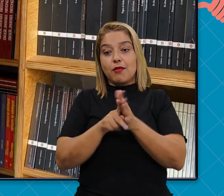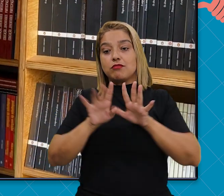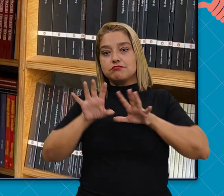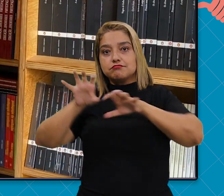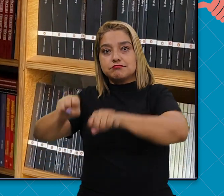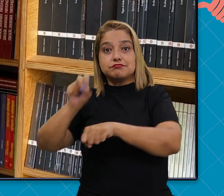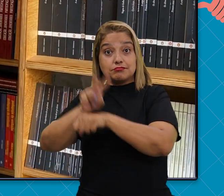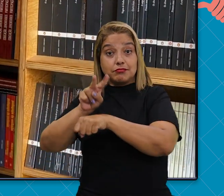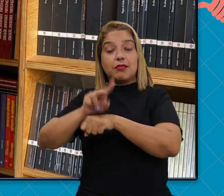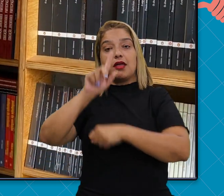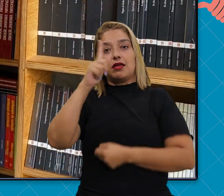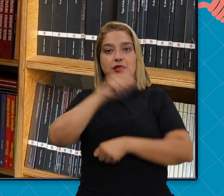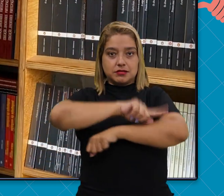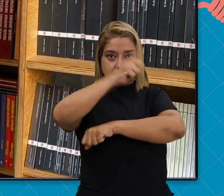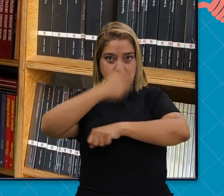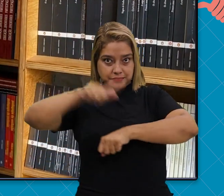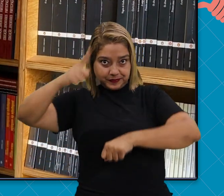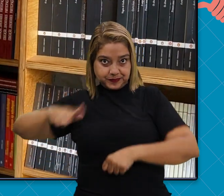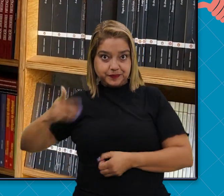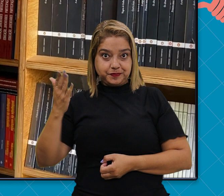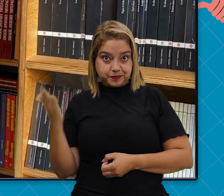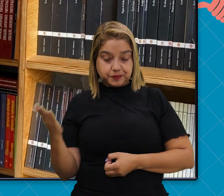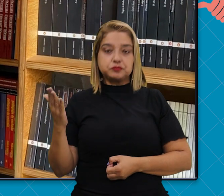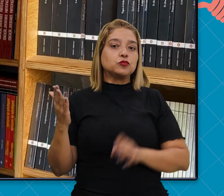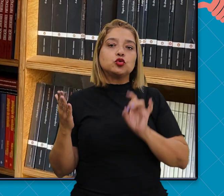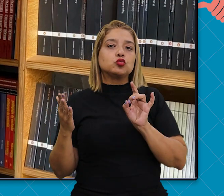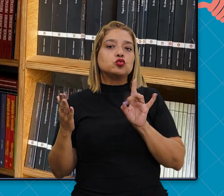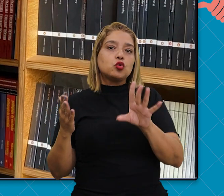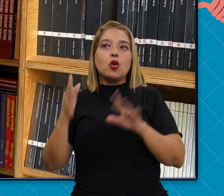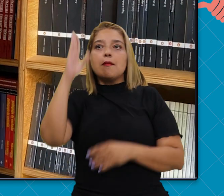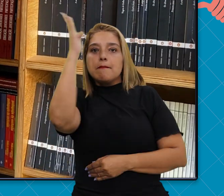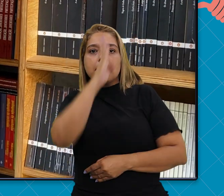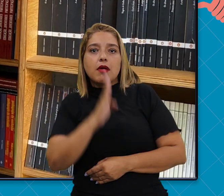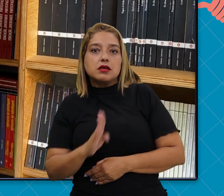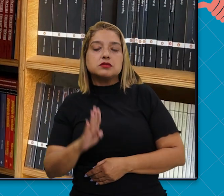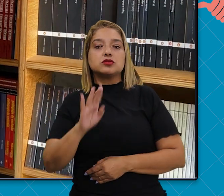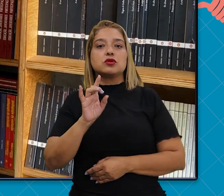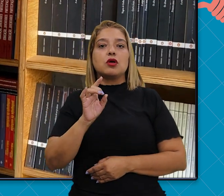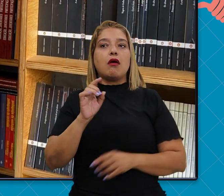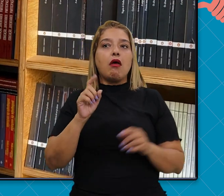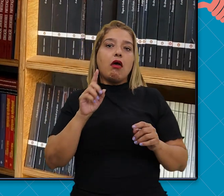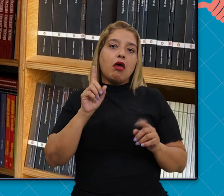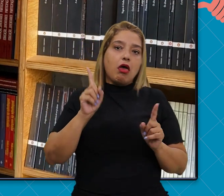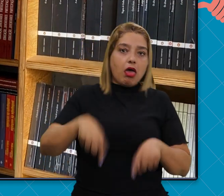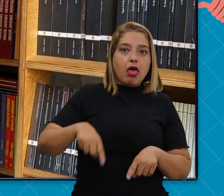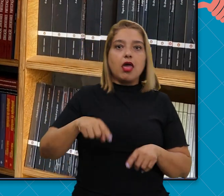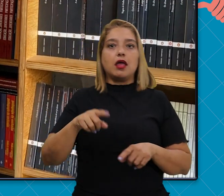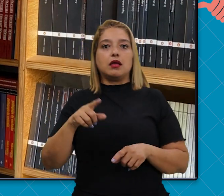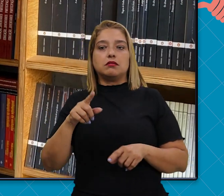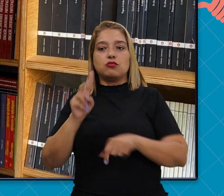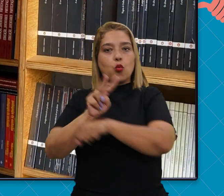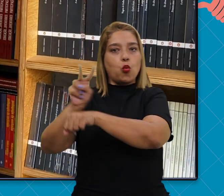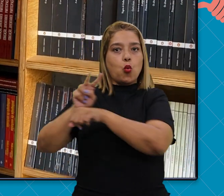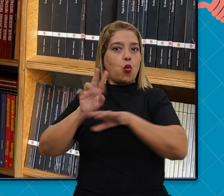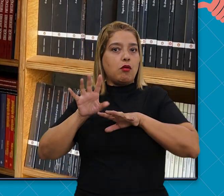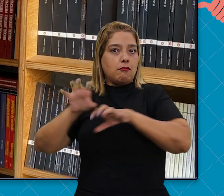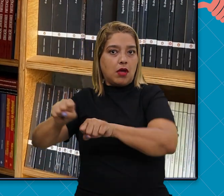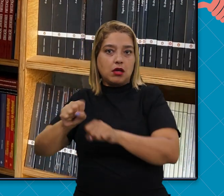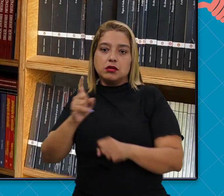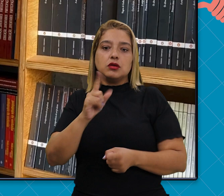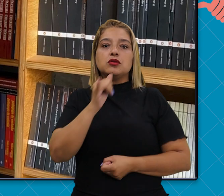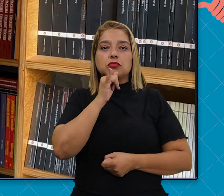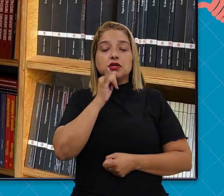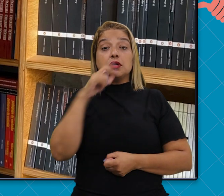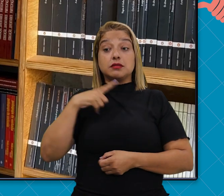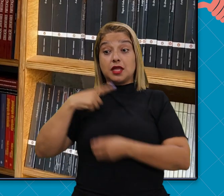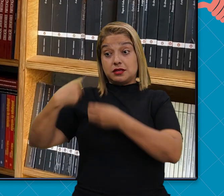Goiás. Então, não só os órgãos brasileiros podem considerar um bem como patrimônio, né?